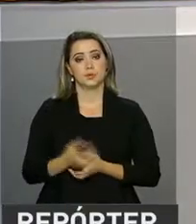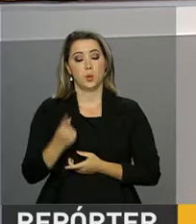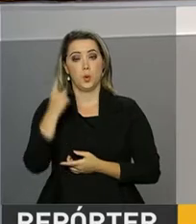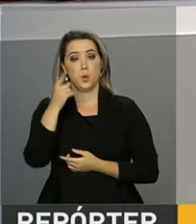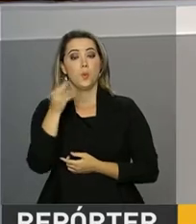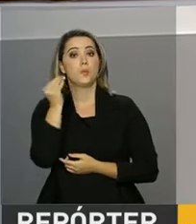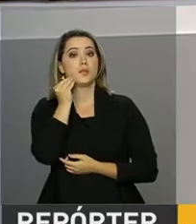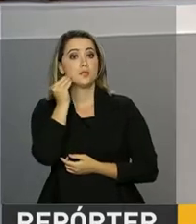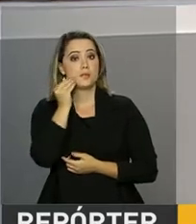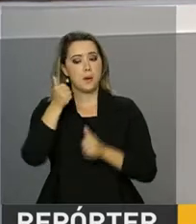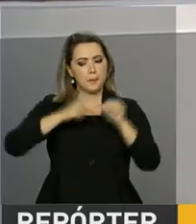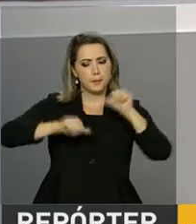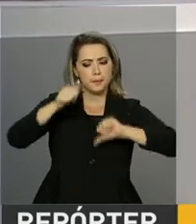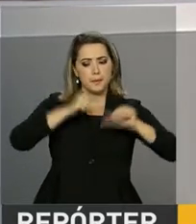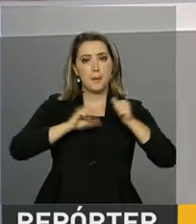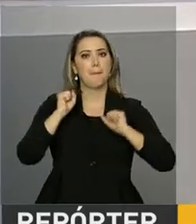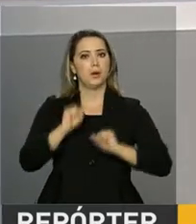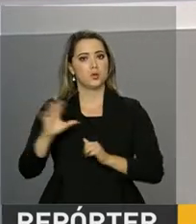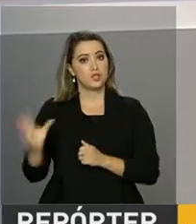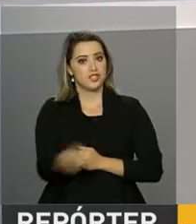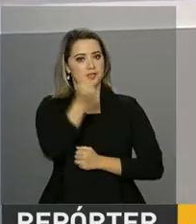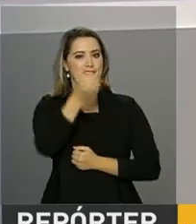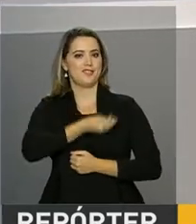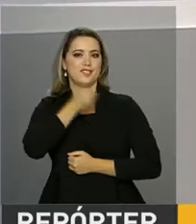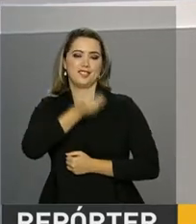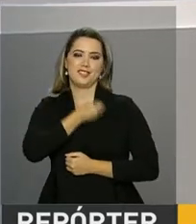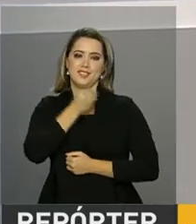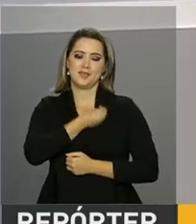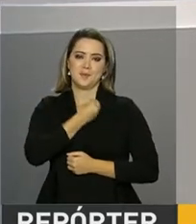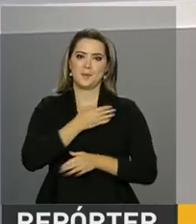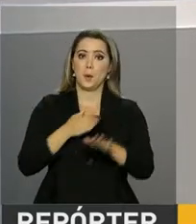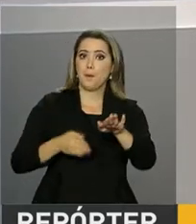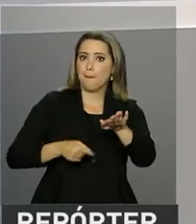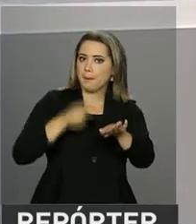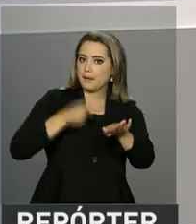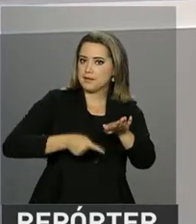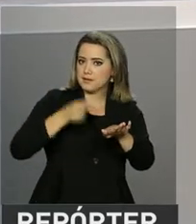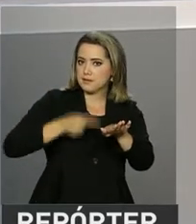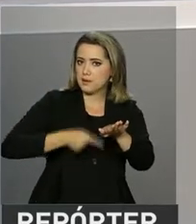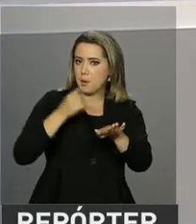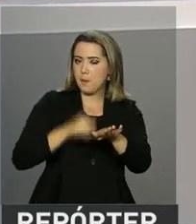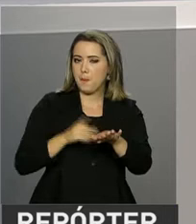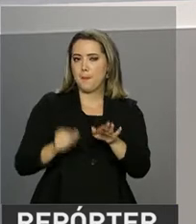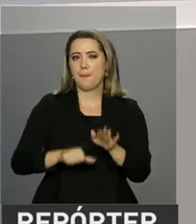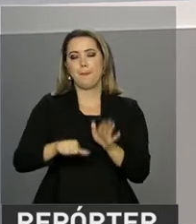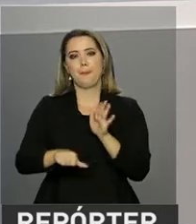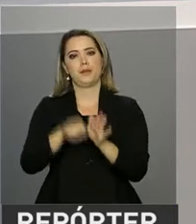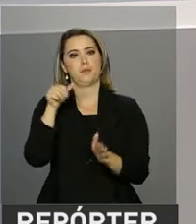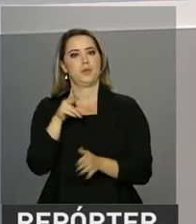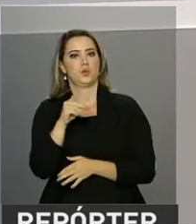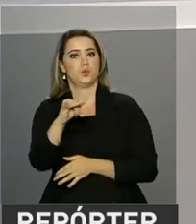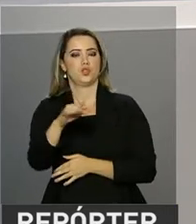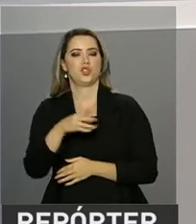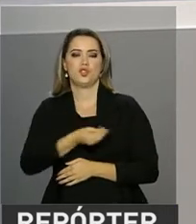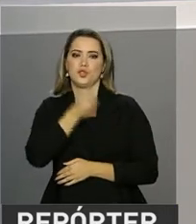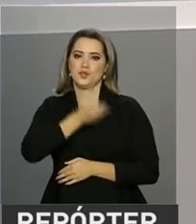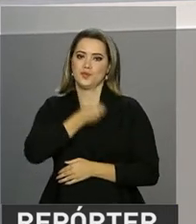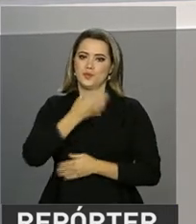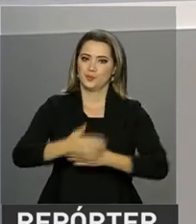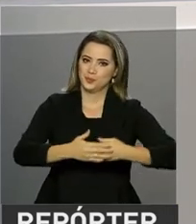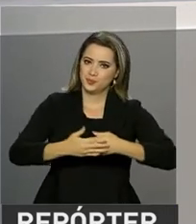exame que pode salvar vidas o teste do pezinho deve ser feito nos primeiros dias de vida do bebê e pode detectar doenças